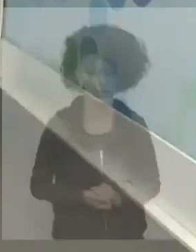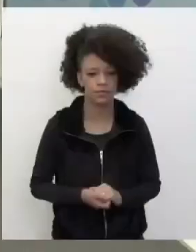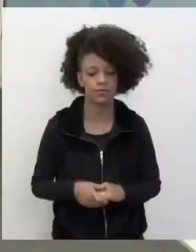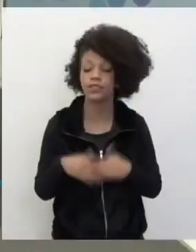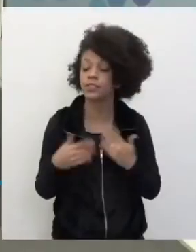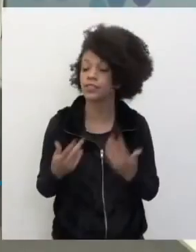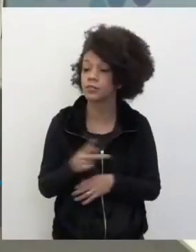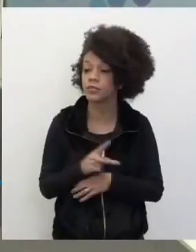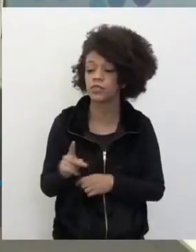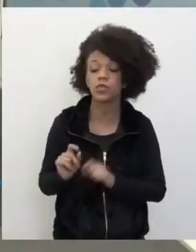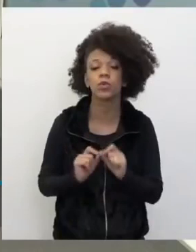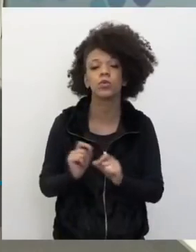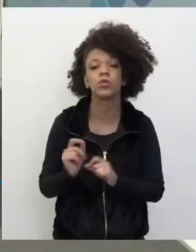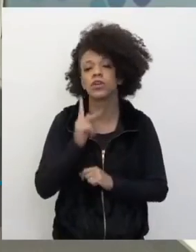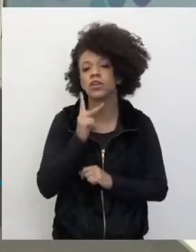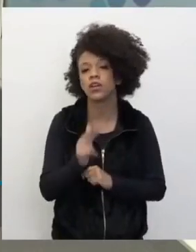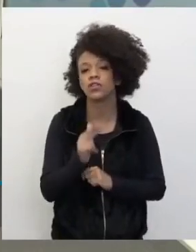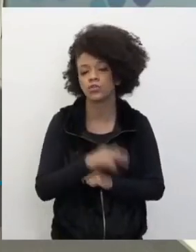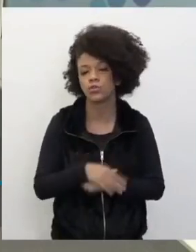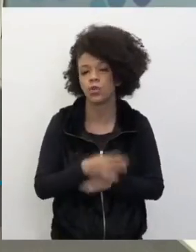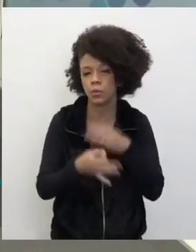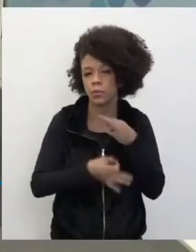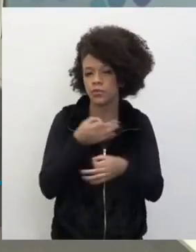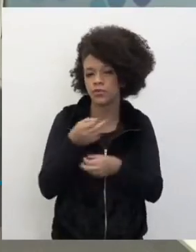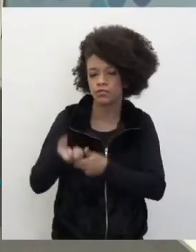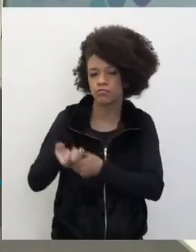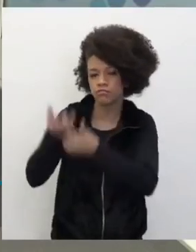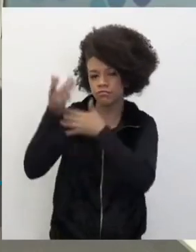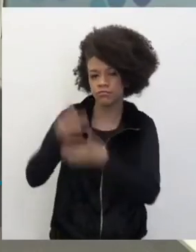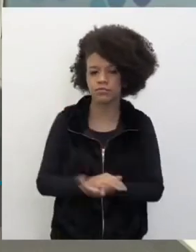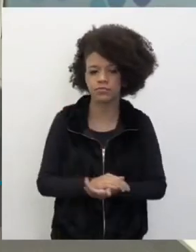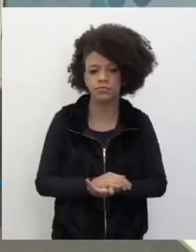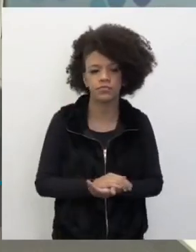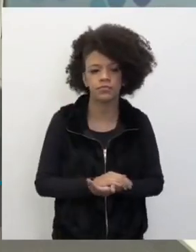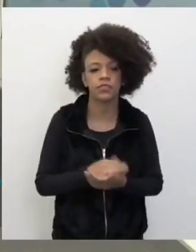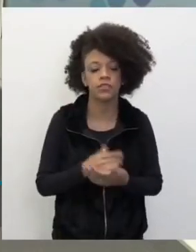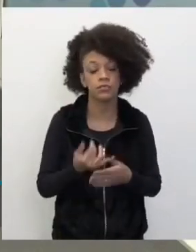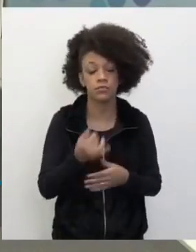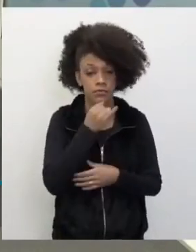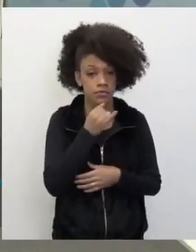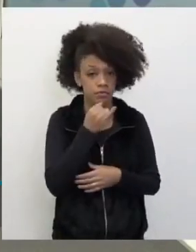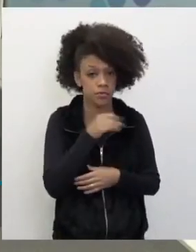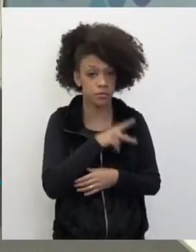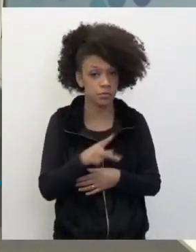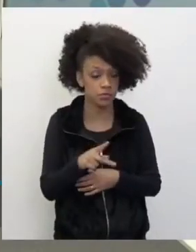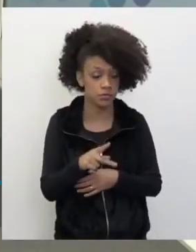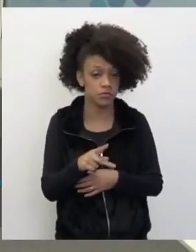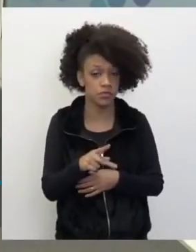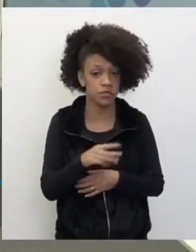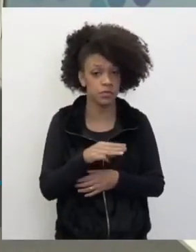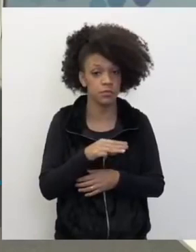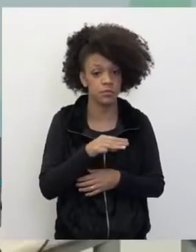E aí, professor, o que a turma está nos contando aí? Eles estão colocando, ó, por exemplo, a professora